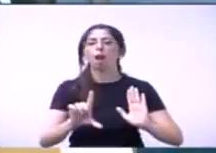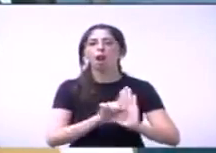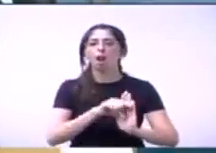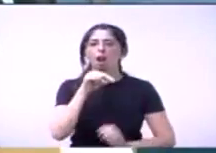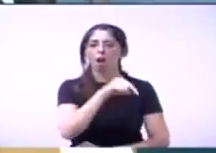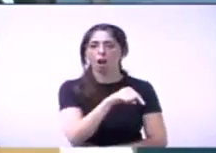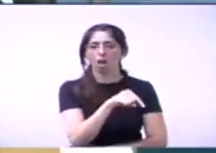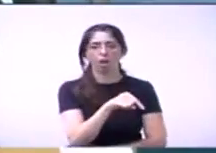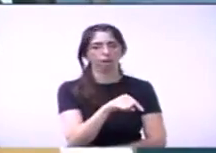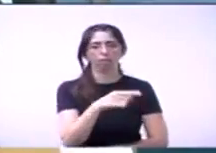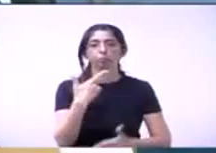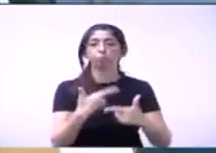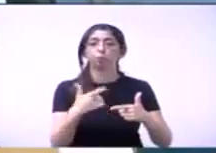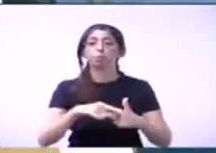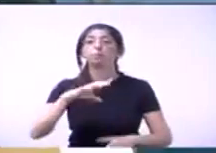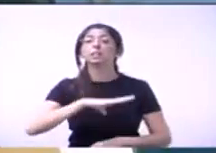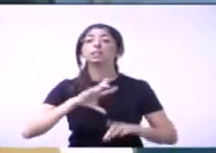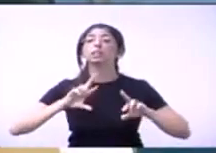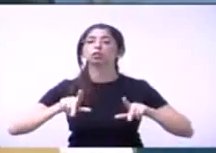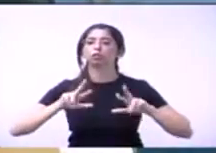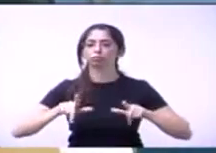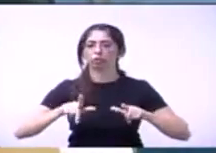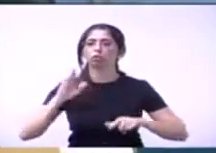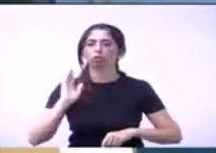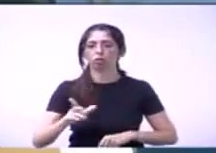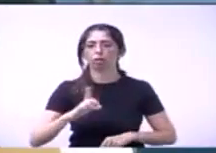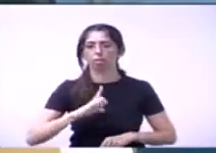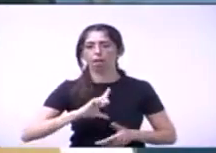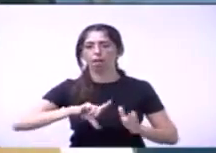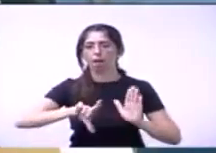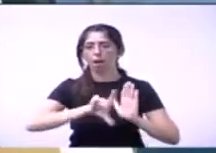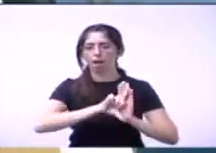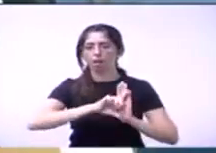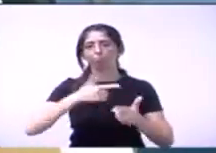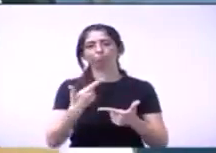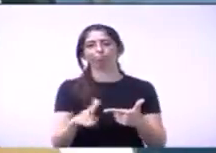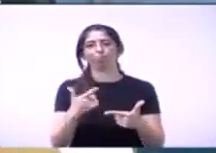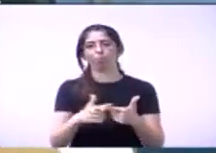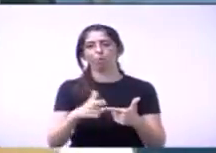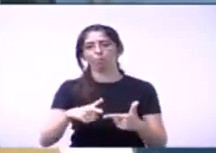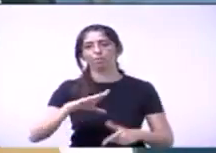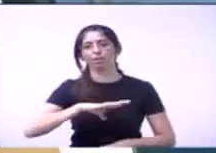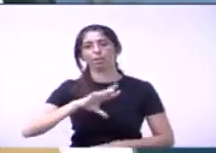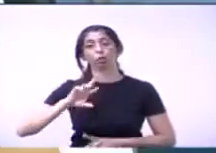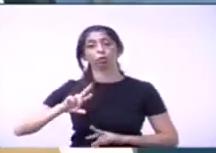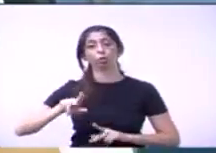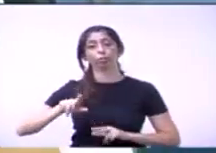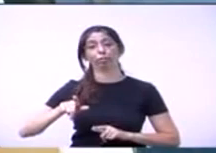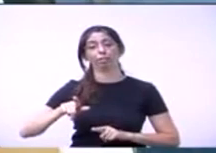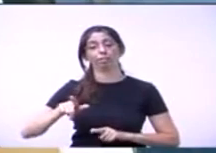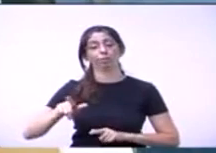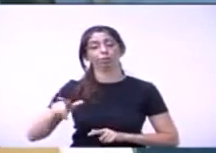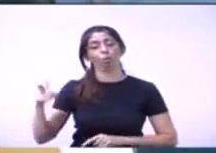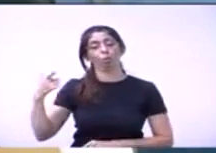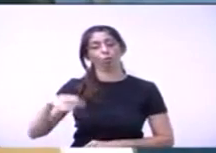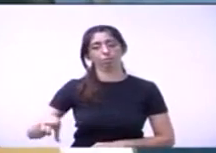está caindo, a lei está caindo, e nós vamos ter que brigar, inclusive, aqui